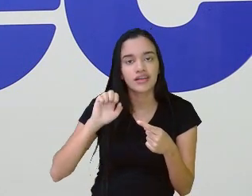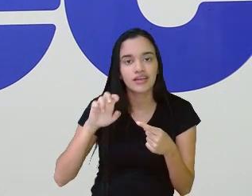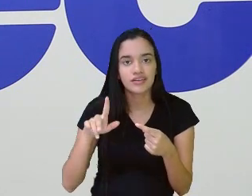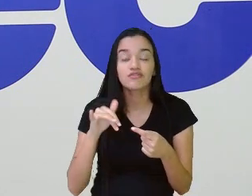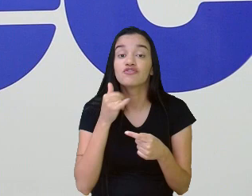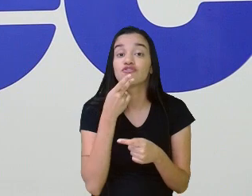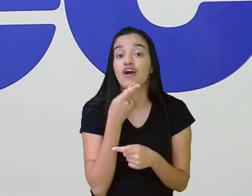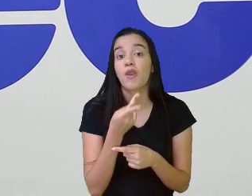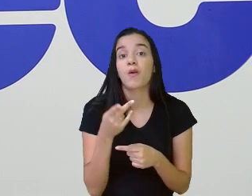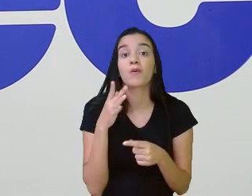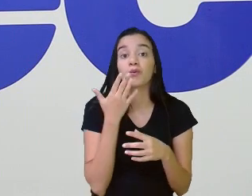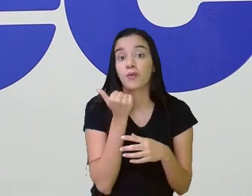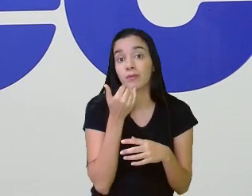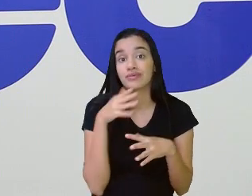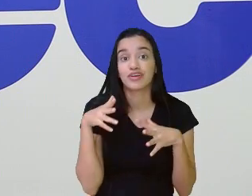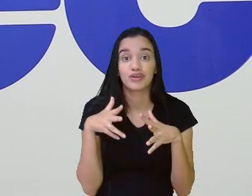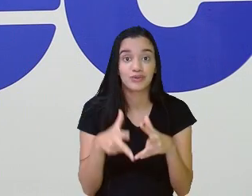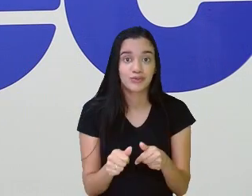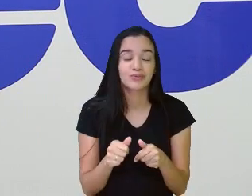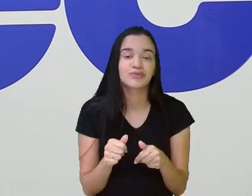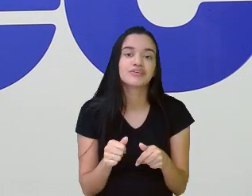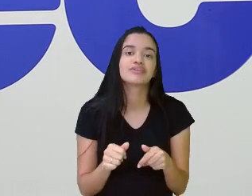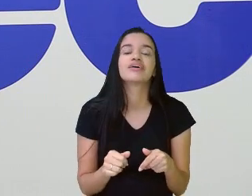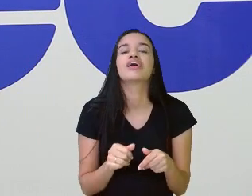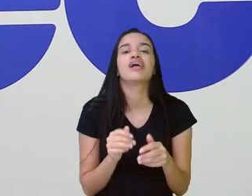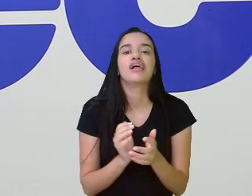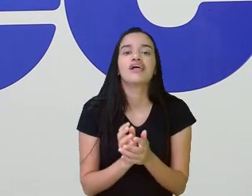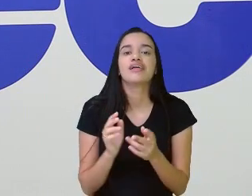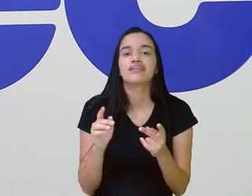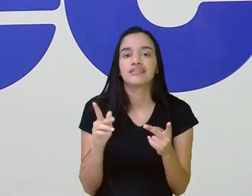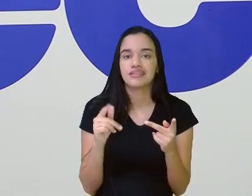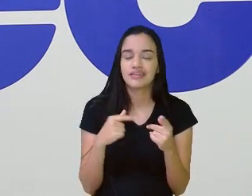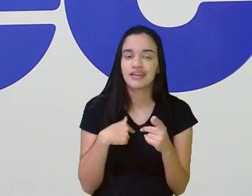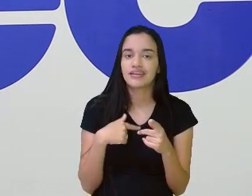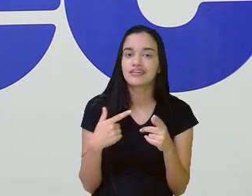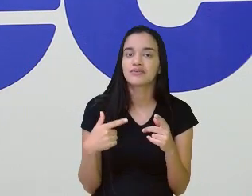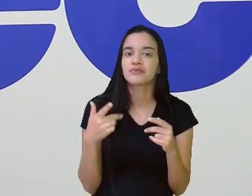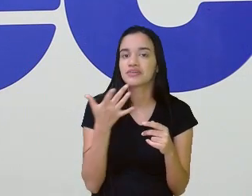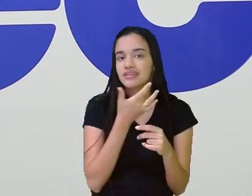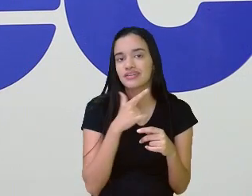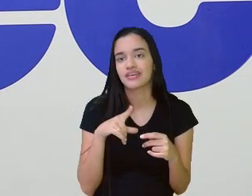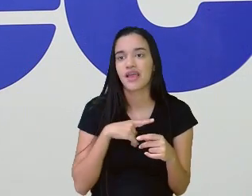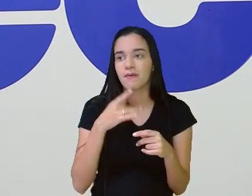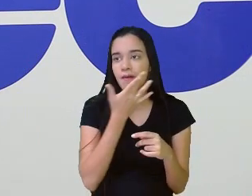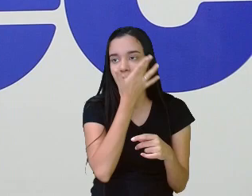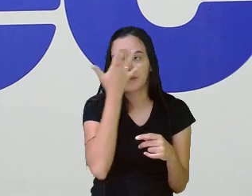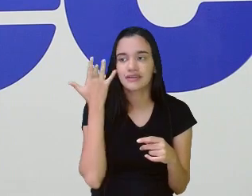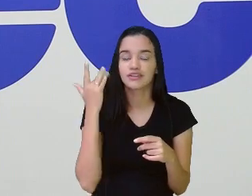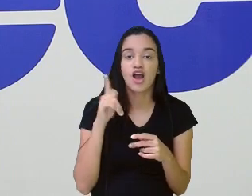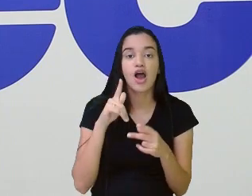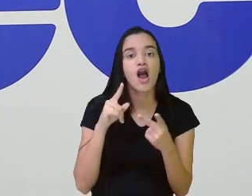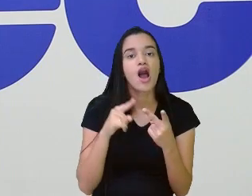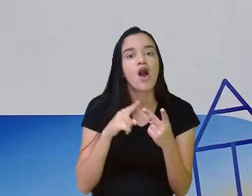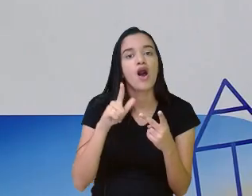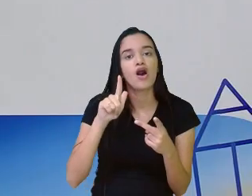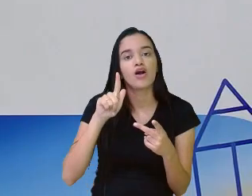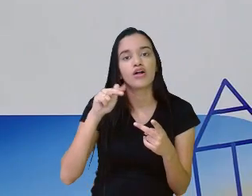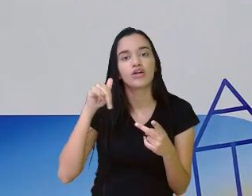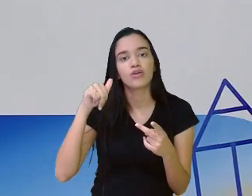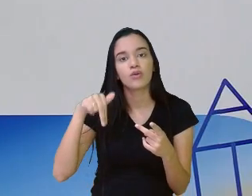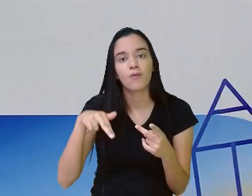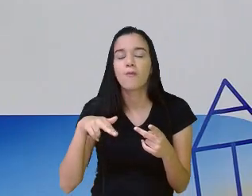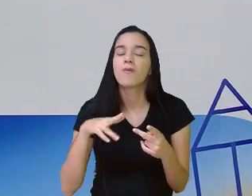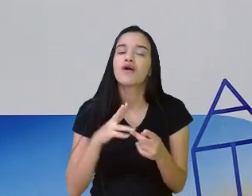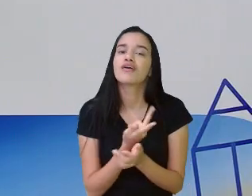Luan, disse que tem alguém do lado dele também que comeria tudo. Tá do ladinho dele, não sei quem é. Luan é discreto como ele não disse o